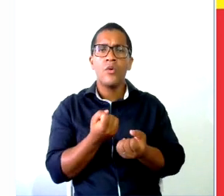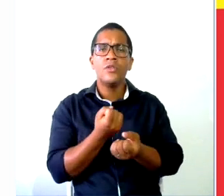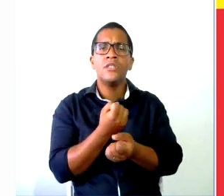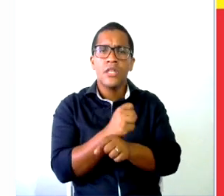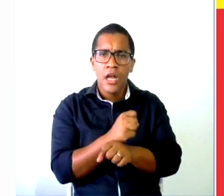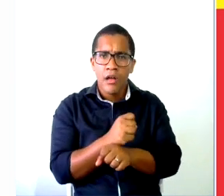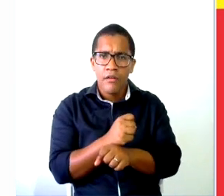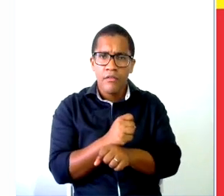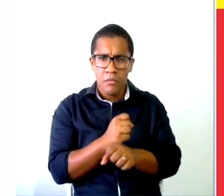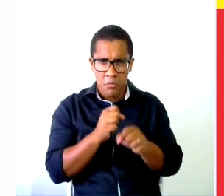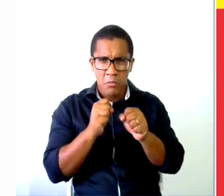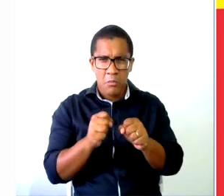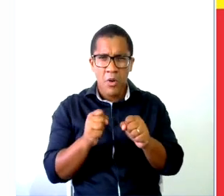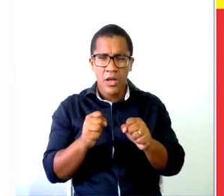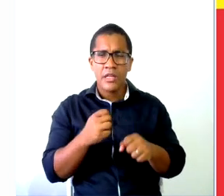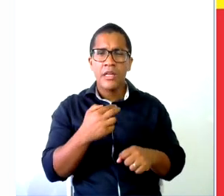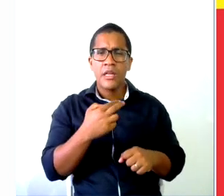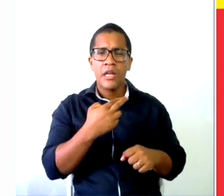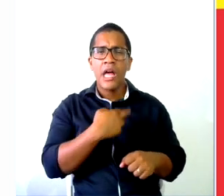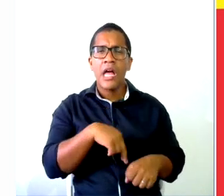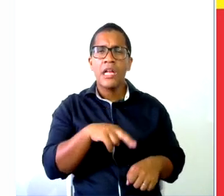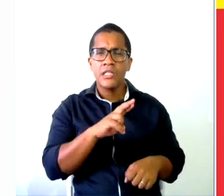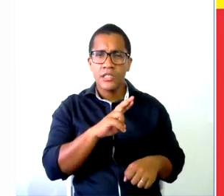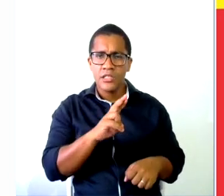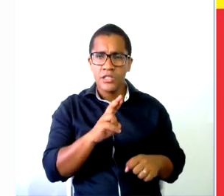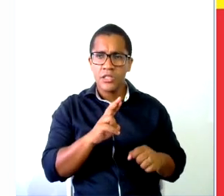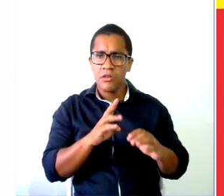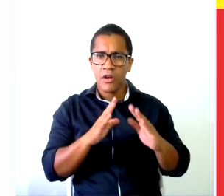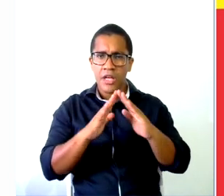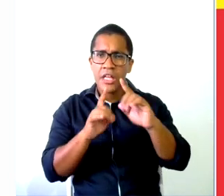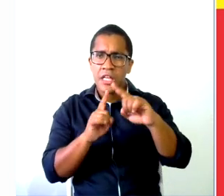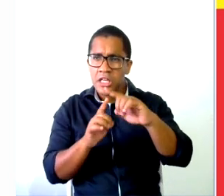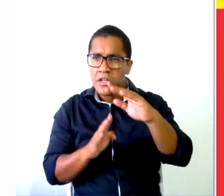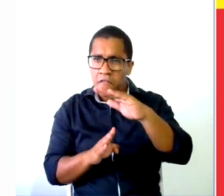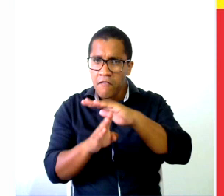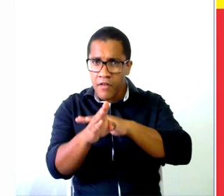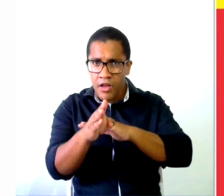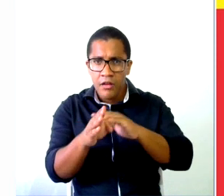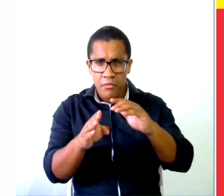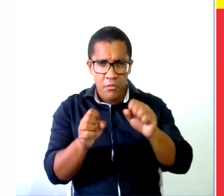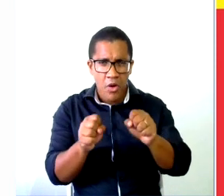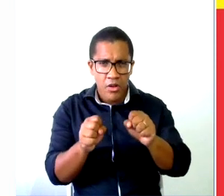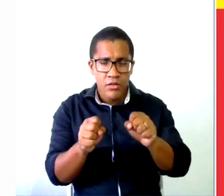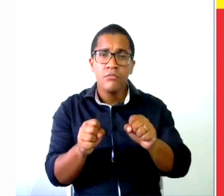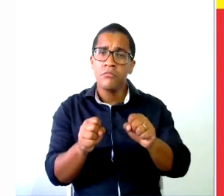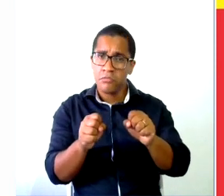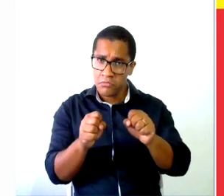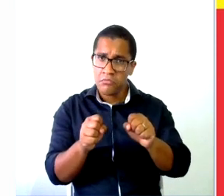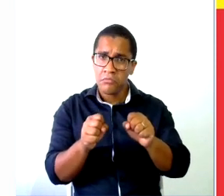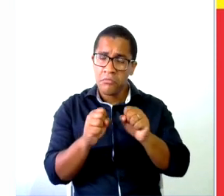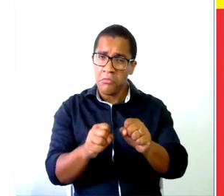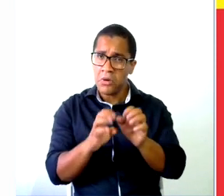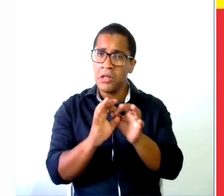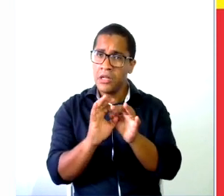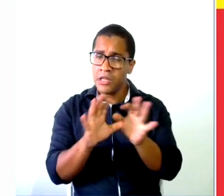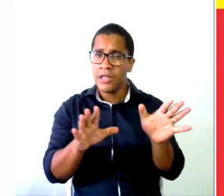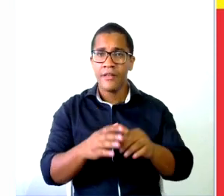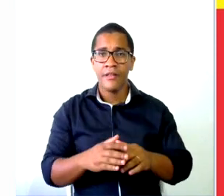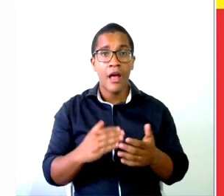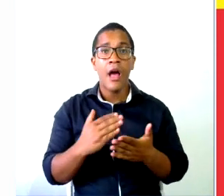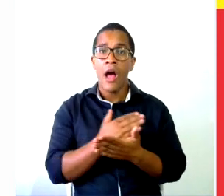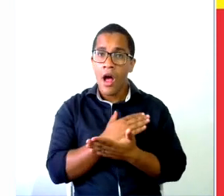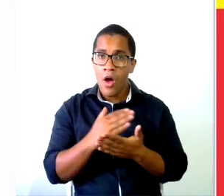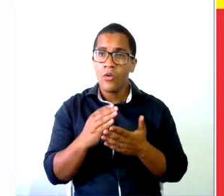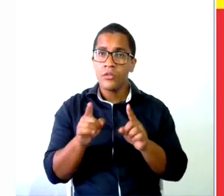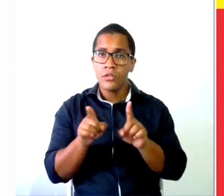e assistir às cerimônias religiosas, né? Muitas vezes ocupavam um papel importante